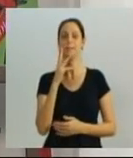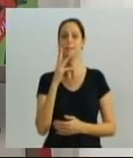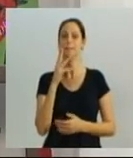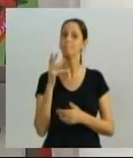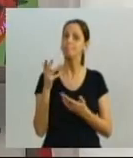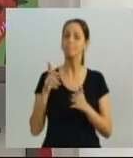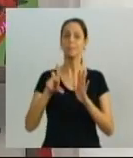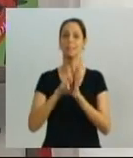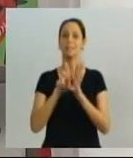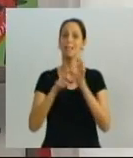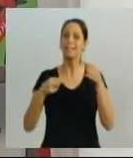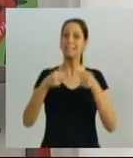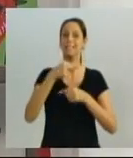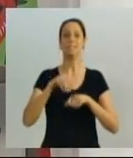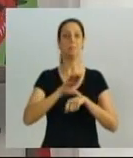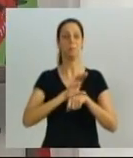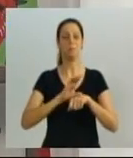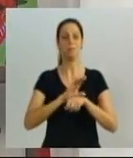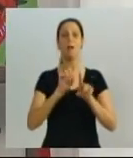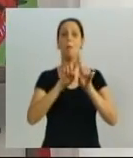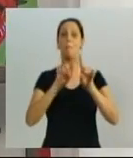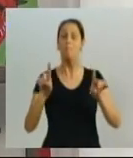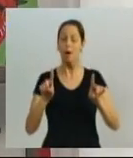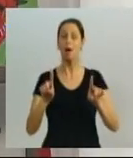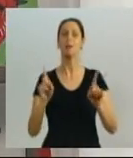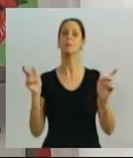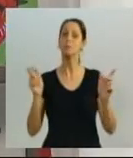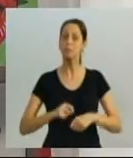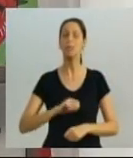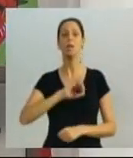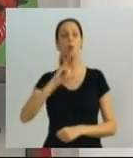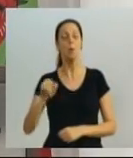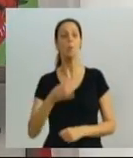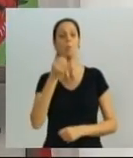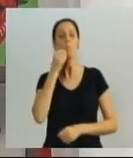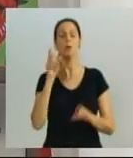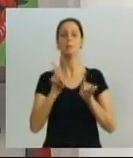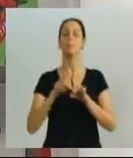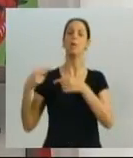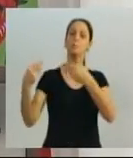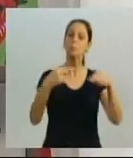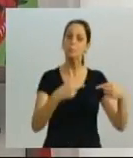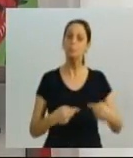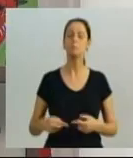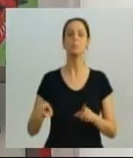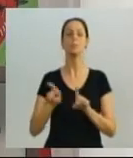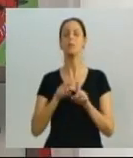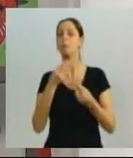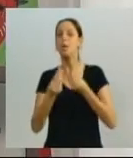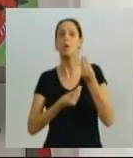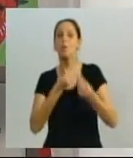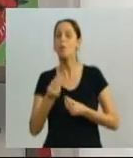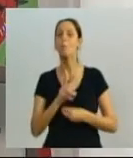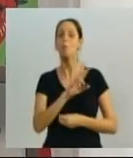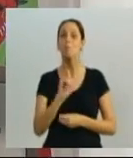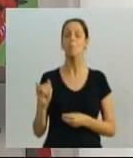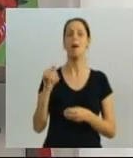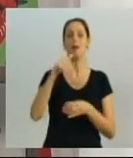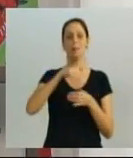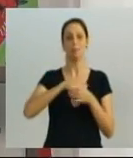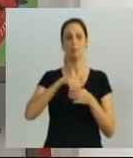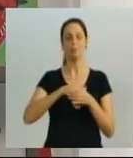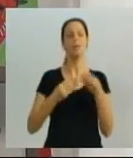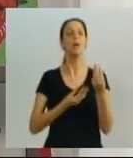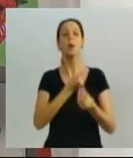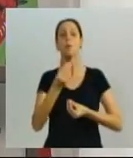ser inconstitucional, mas nos dar a oportunidade de discutir, inclusive, de como serão as eleições, de como será